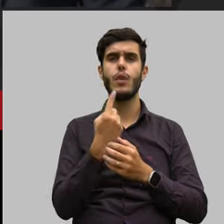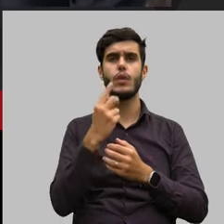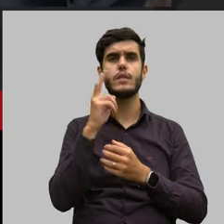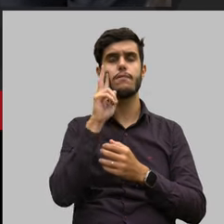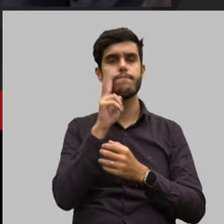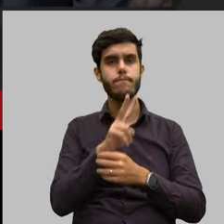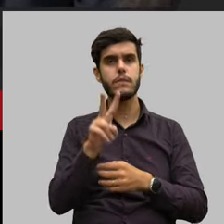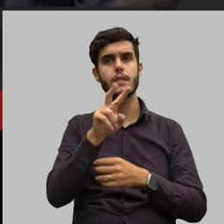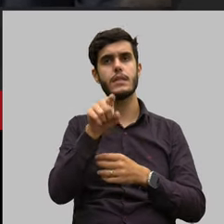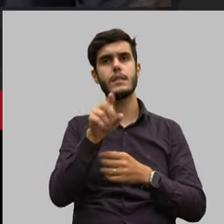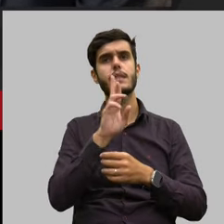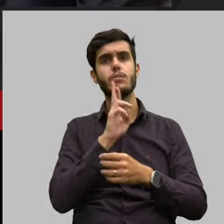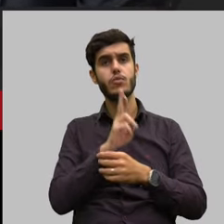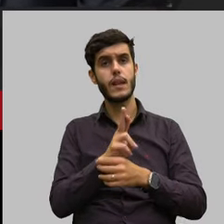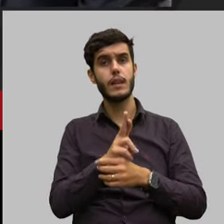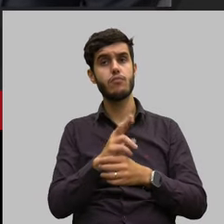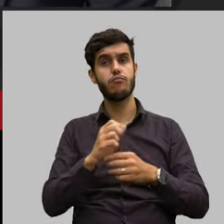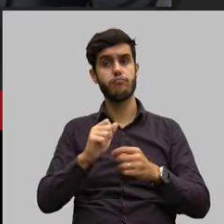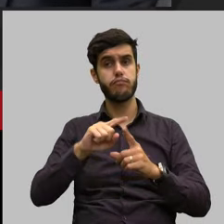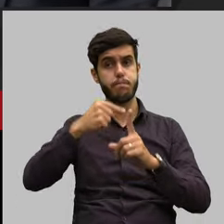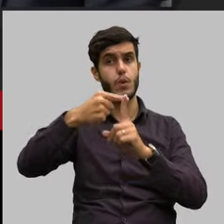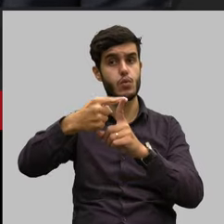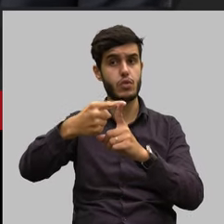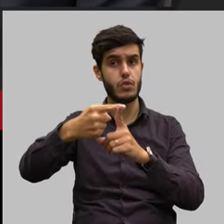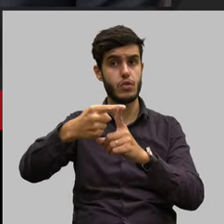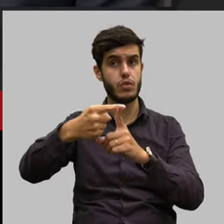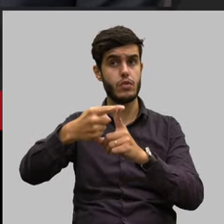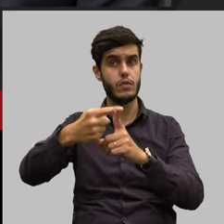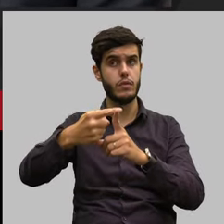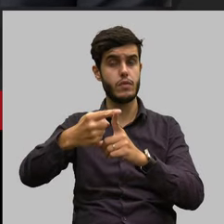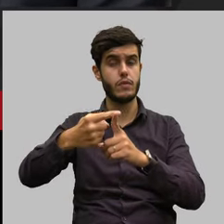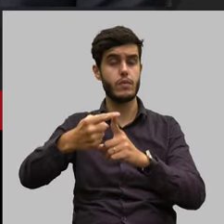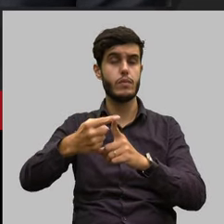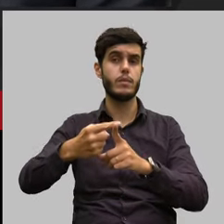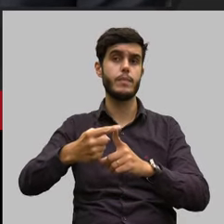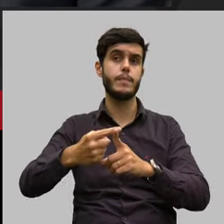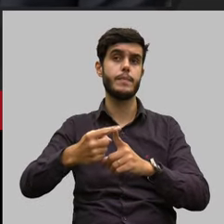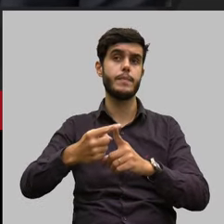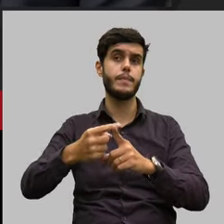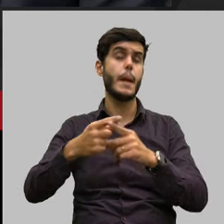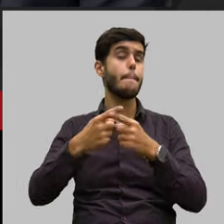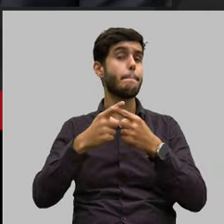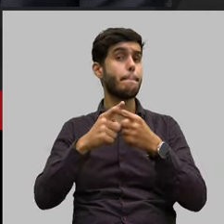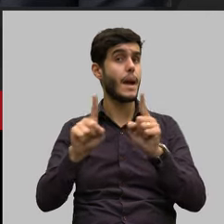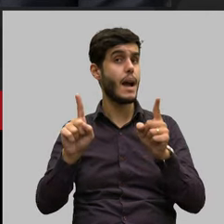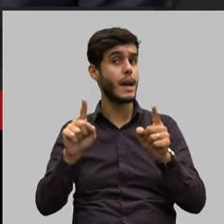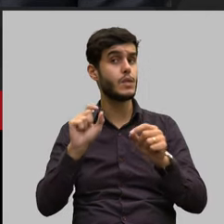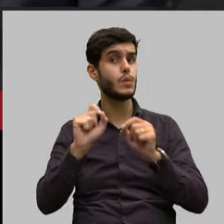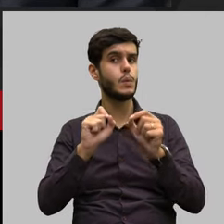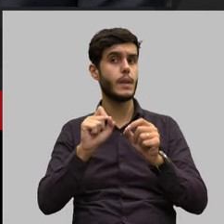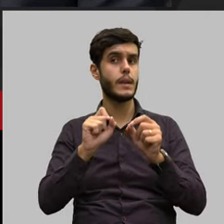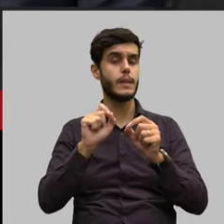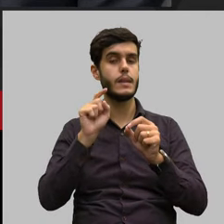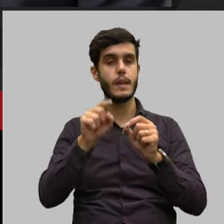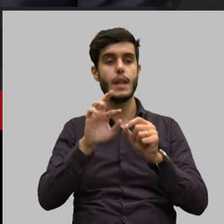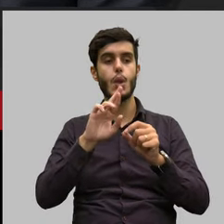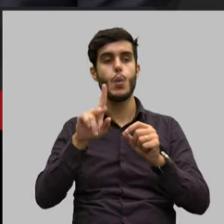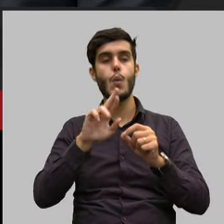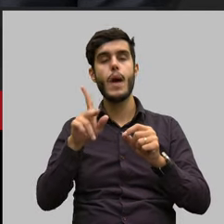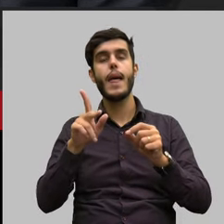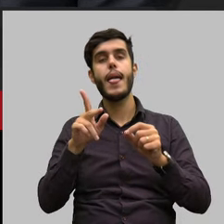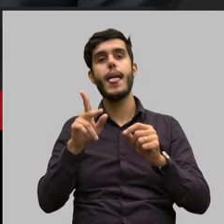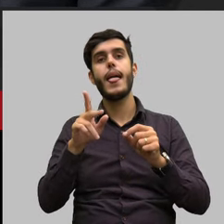primários positivos superavits operacionais mas que eh eles não são suficientes para